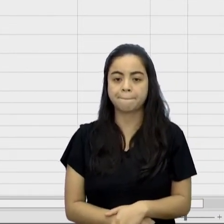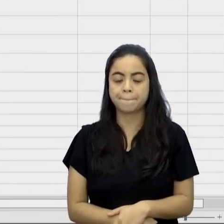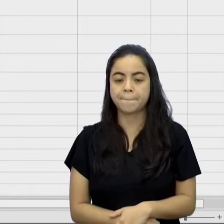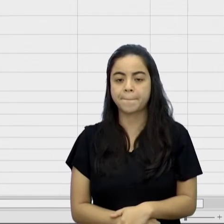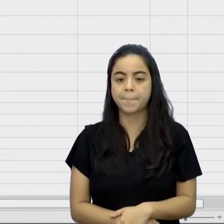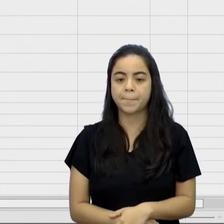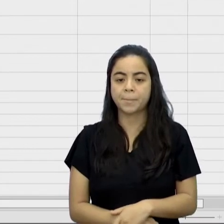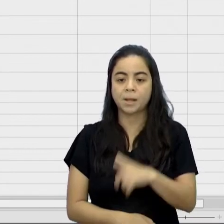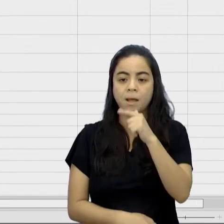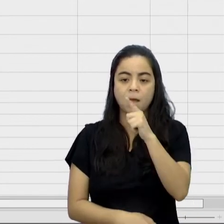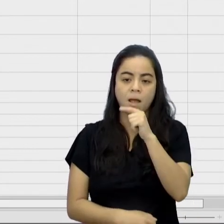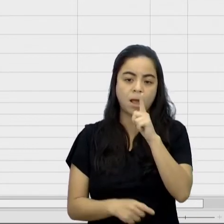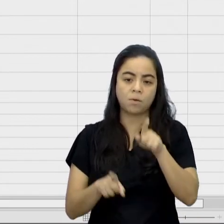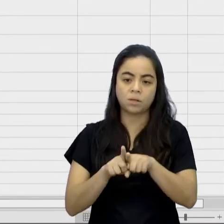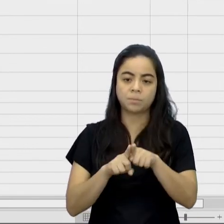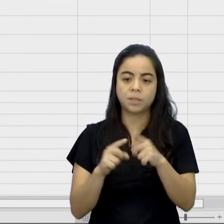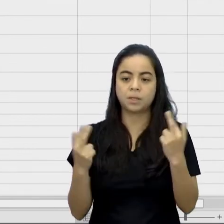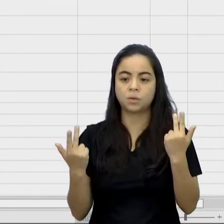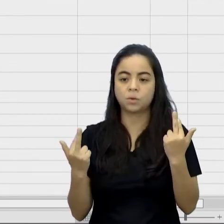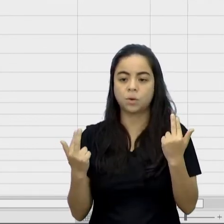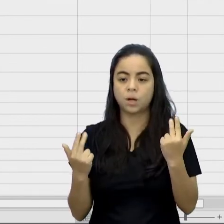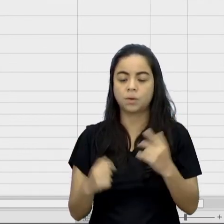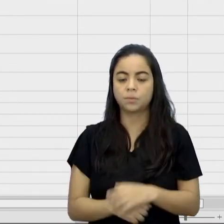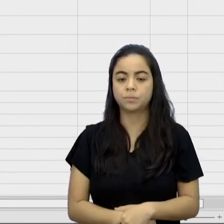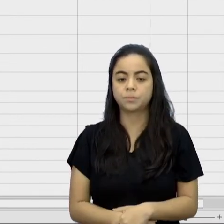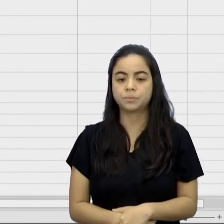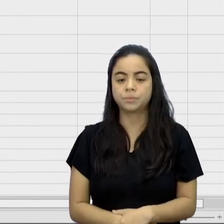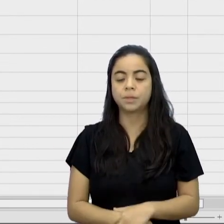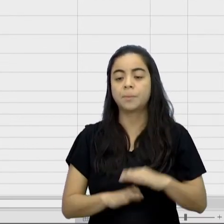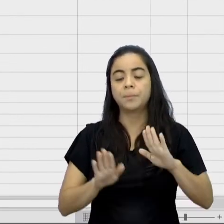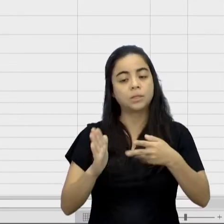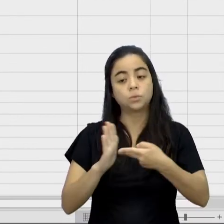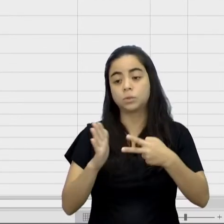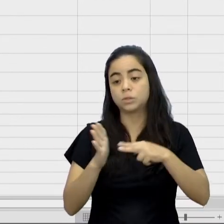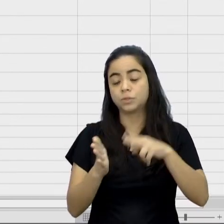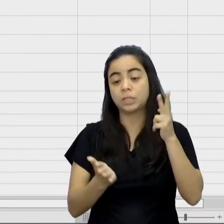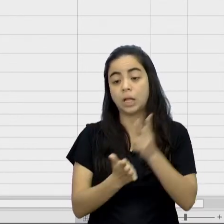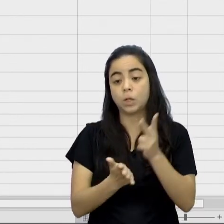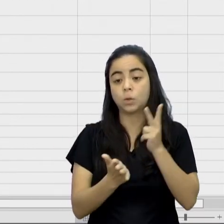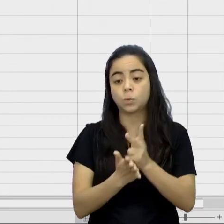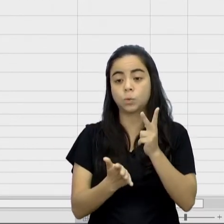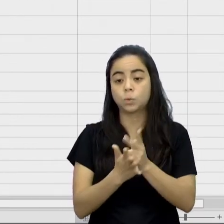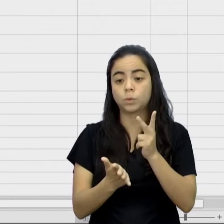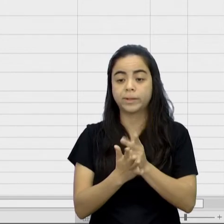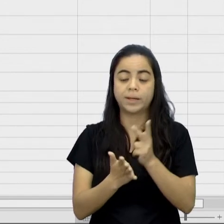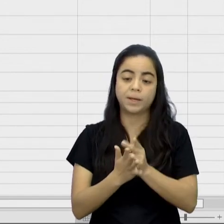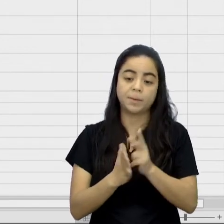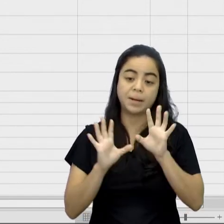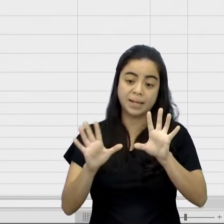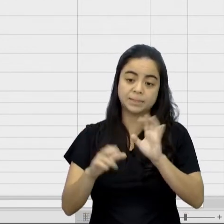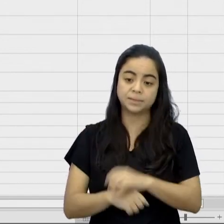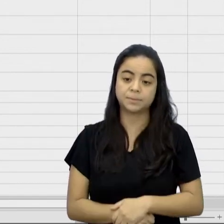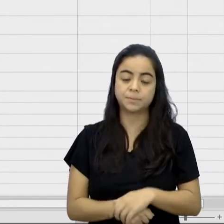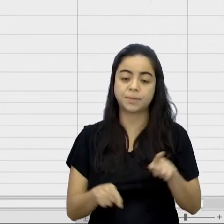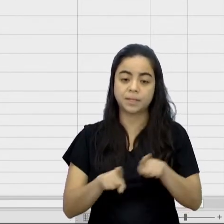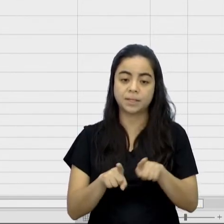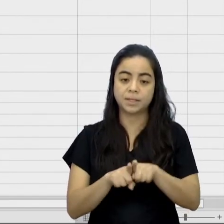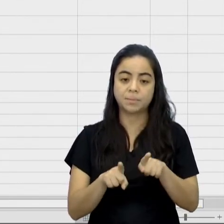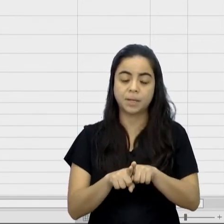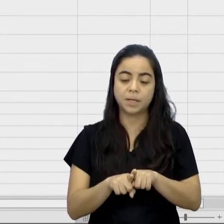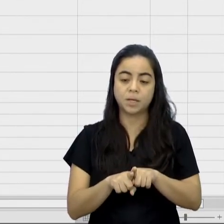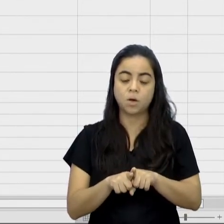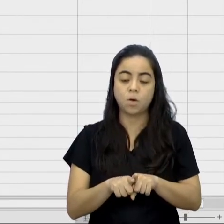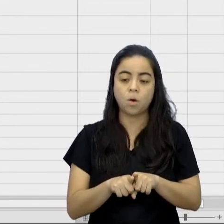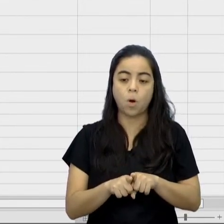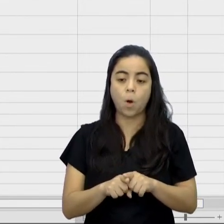mesma coisa. Água também, 70. Mas isso não quer dizer que todo mês vai ser isso, tá, gente? Isso pode E também nem é variar. valor exato, a gente está colocando